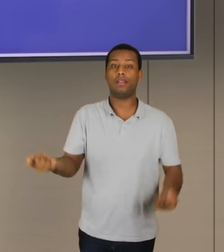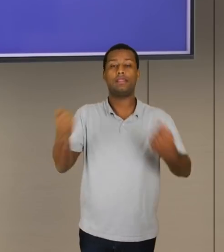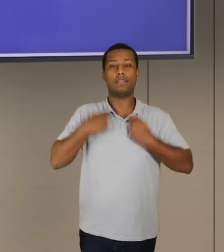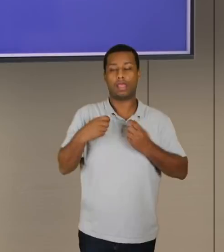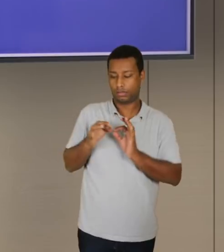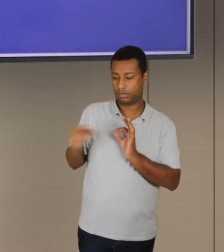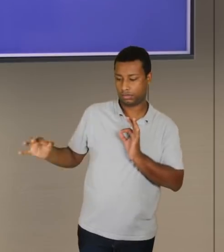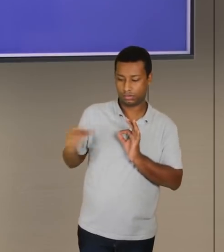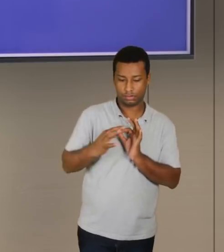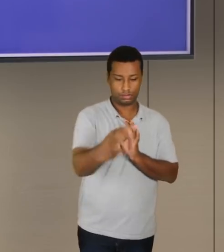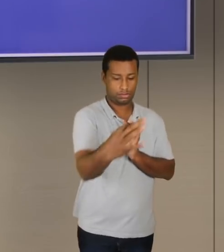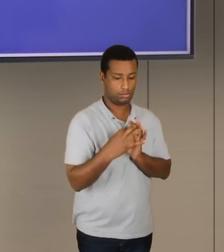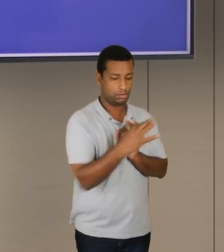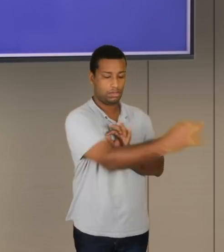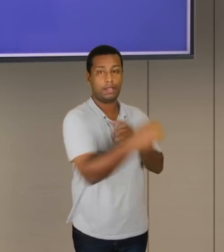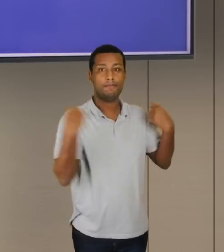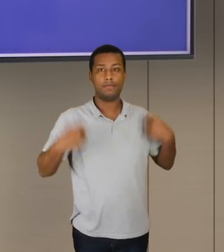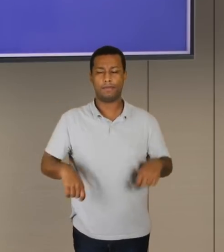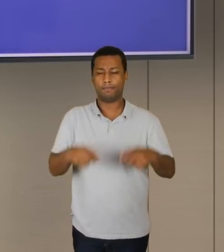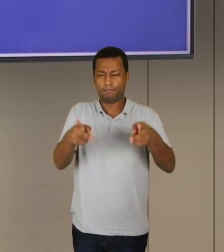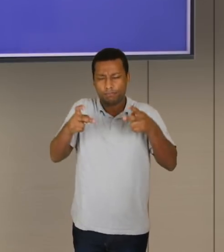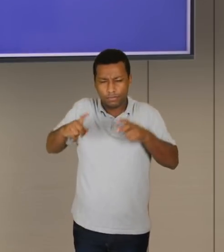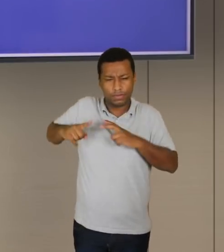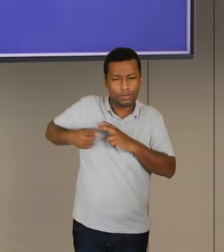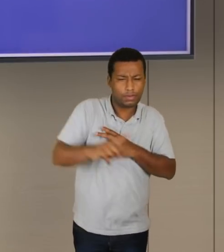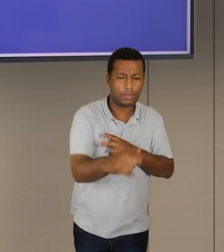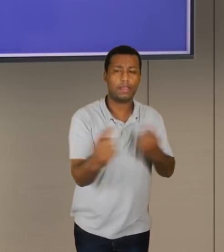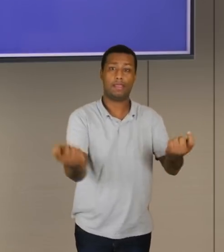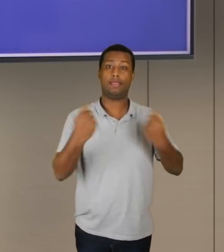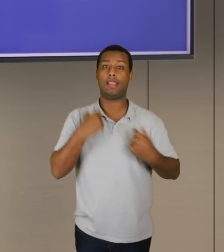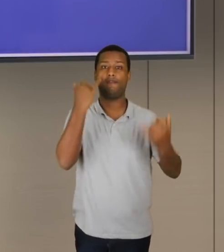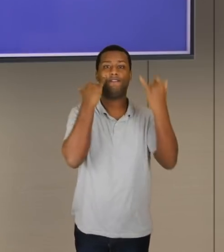que eu preciso para funcionar naquele momento.